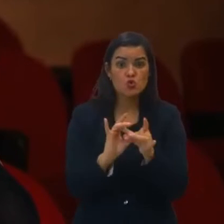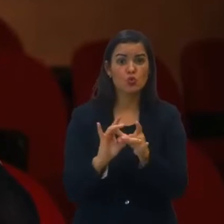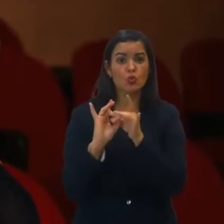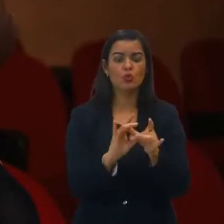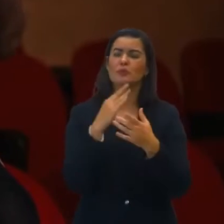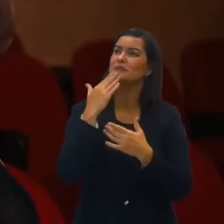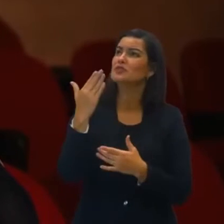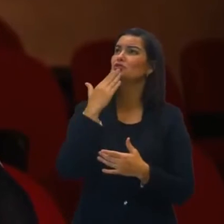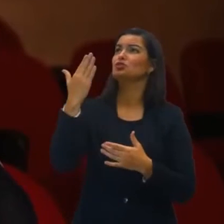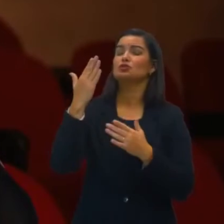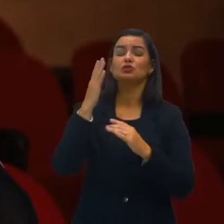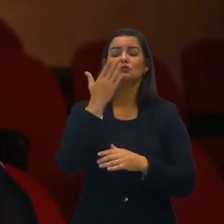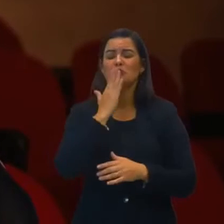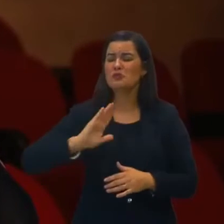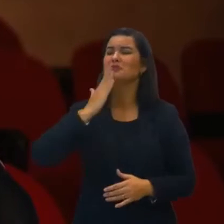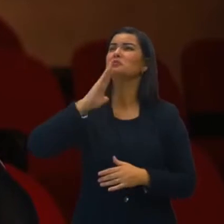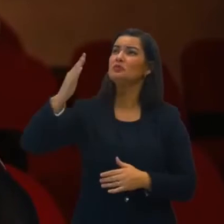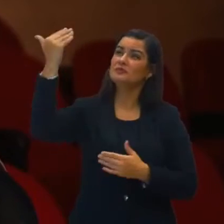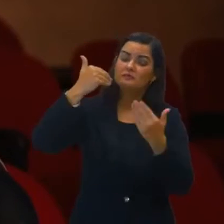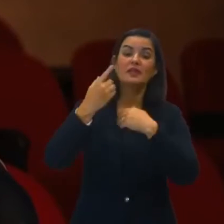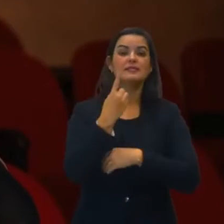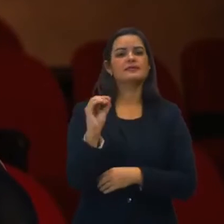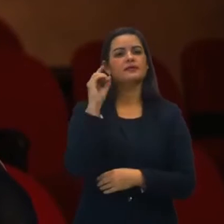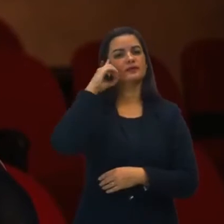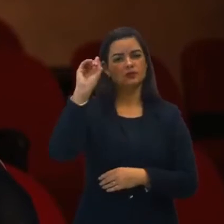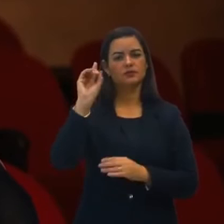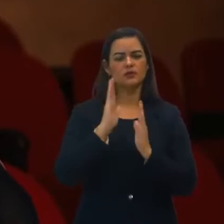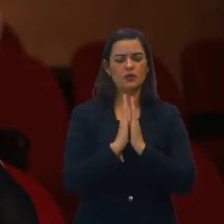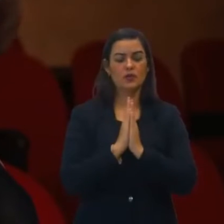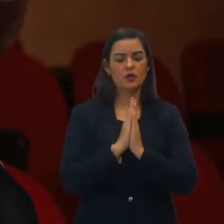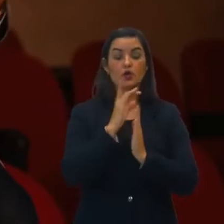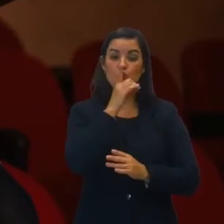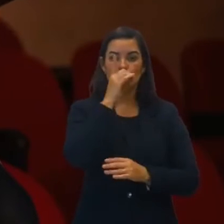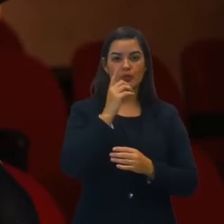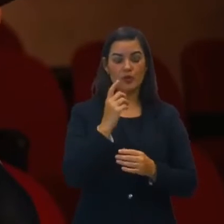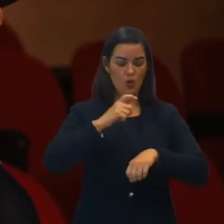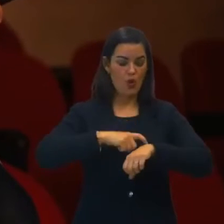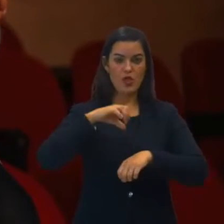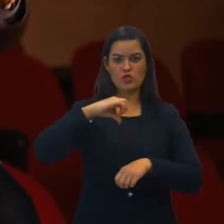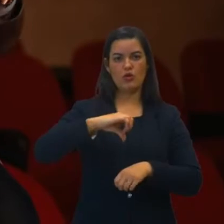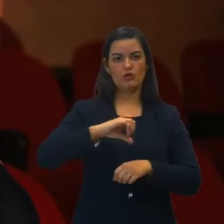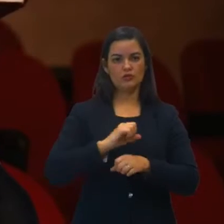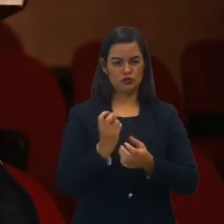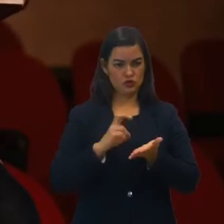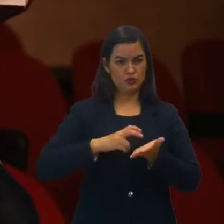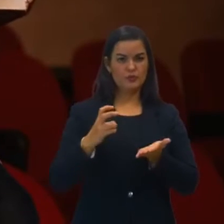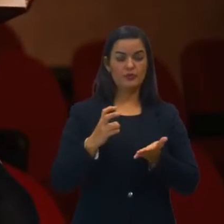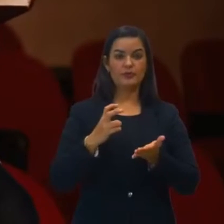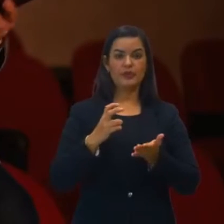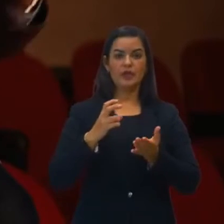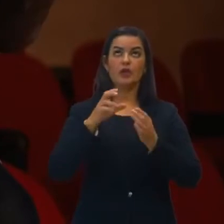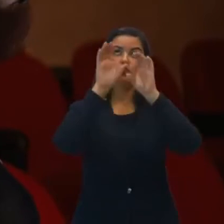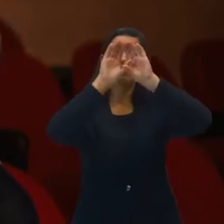Pai. Depois de 10 dias de oração, era um dia de domingo de manhã, 9 horas da manhã, quando os céus se